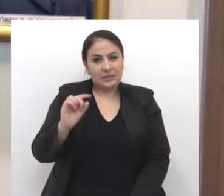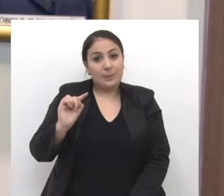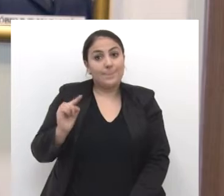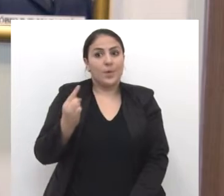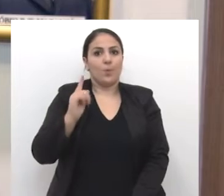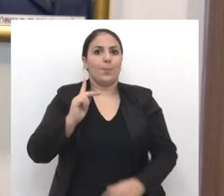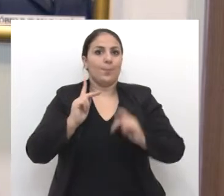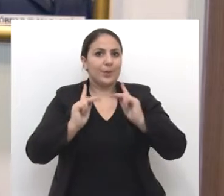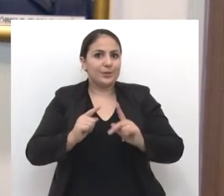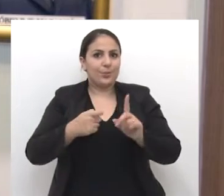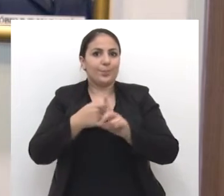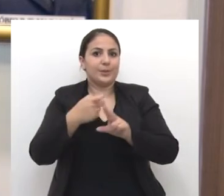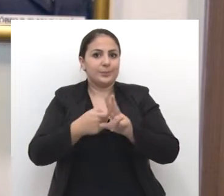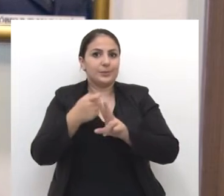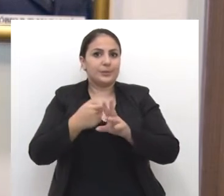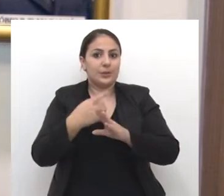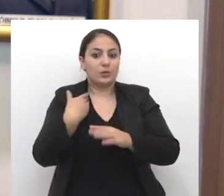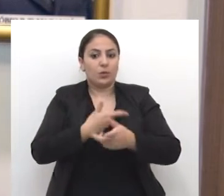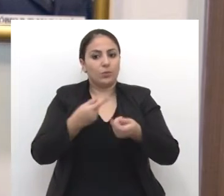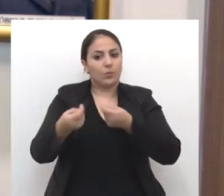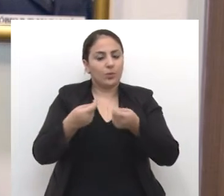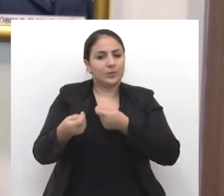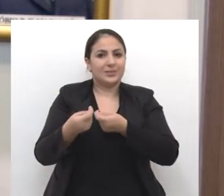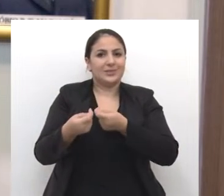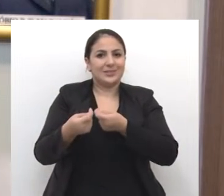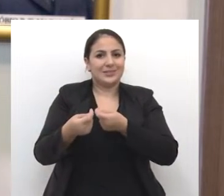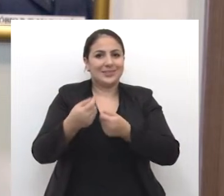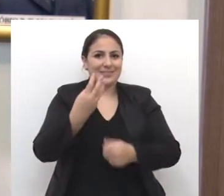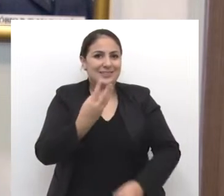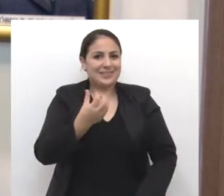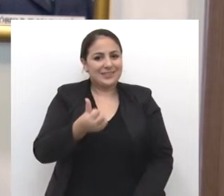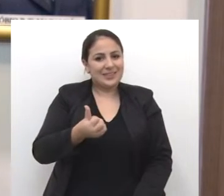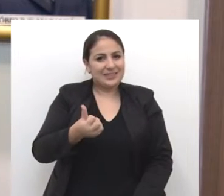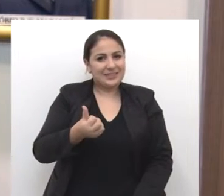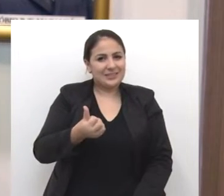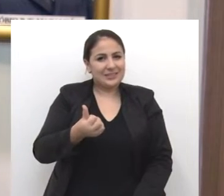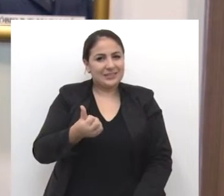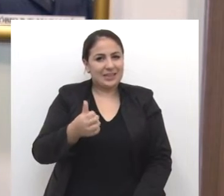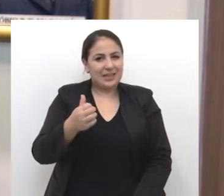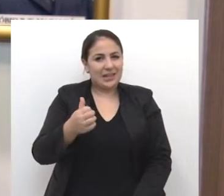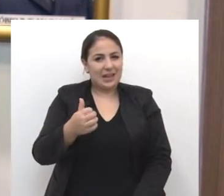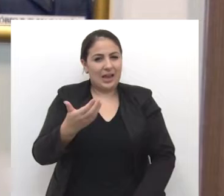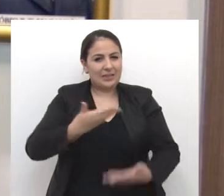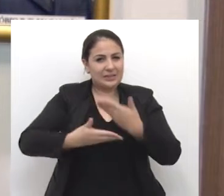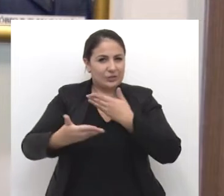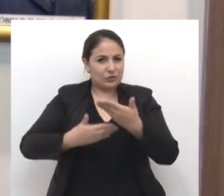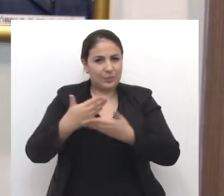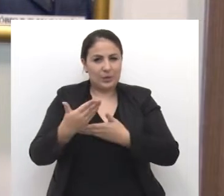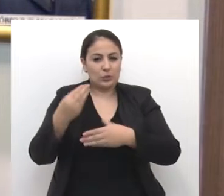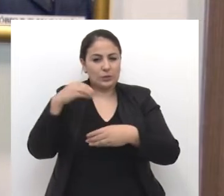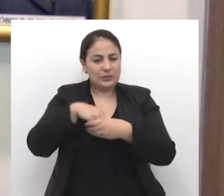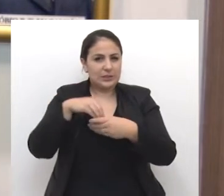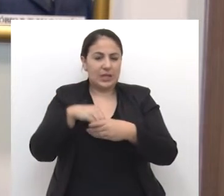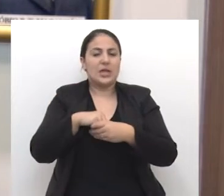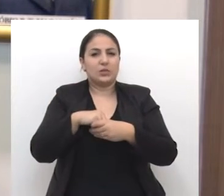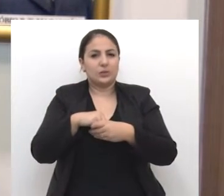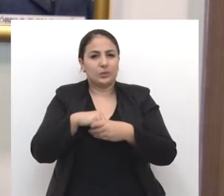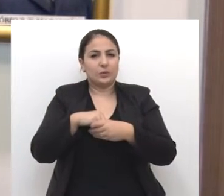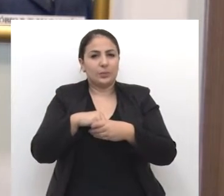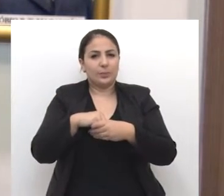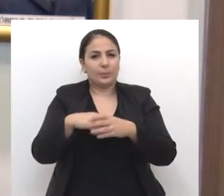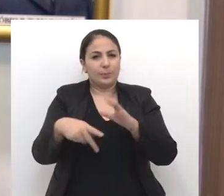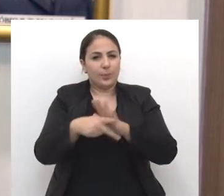que circulam por mês, que a gente tem o controle, sendo que são 36 atendimentos. Dentro desses, a grande maioria é